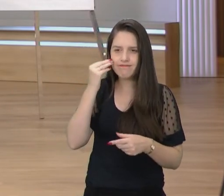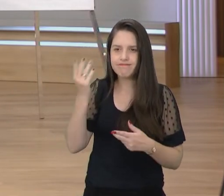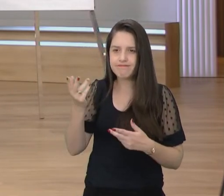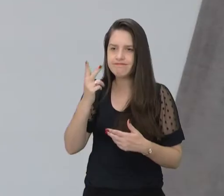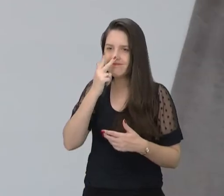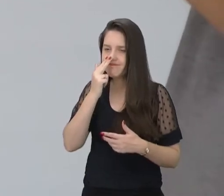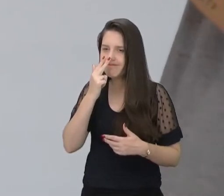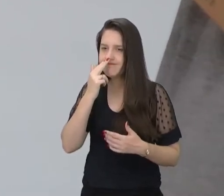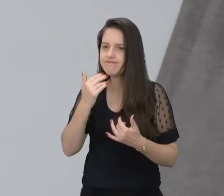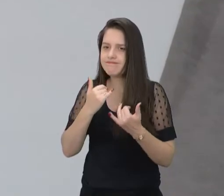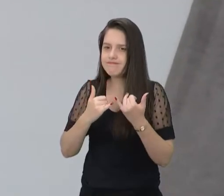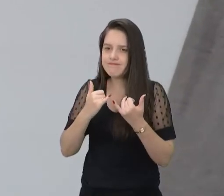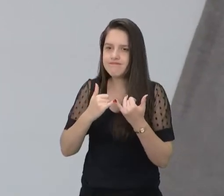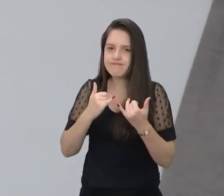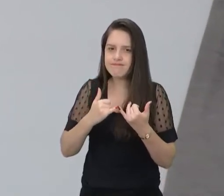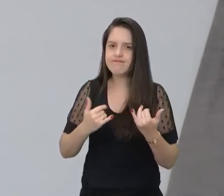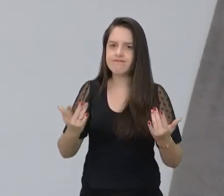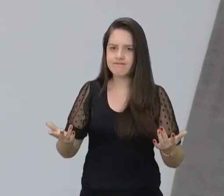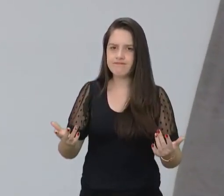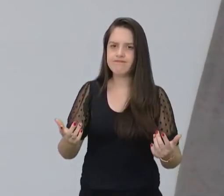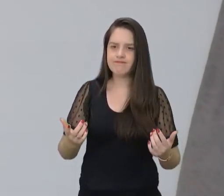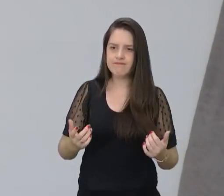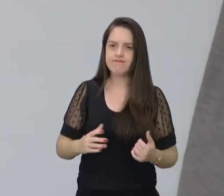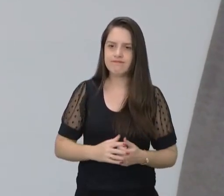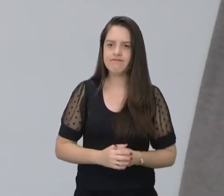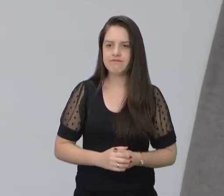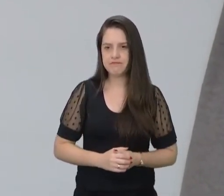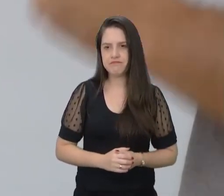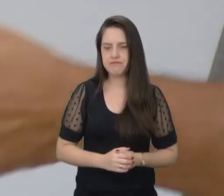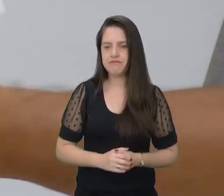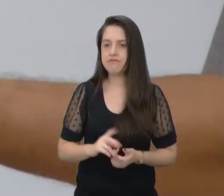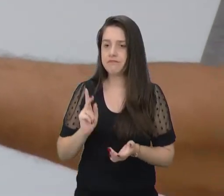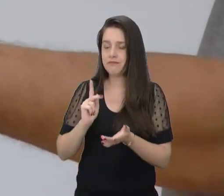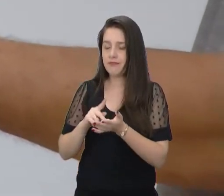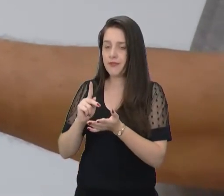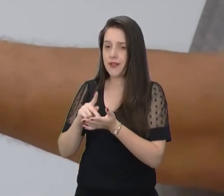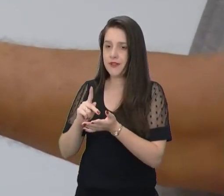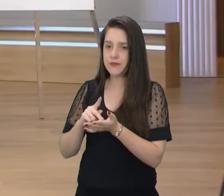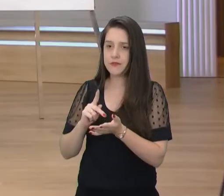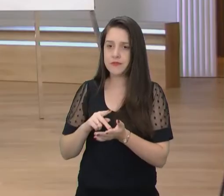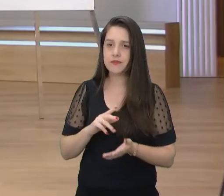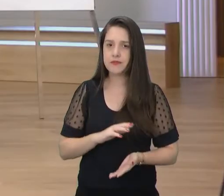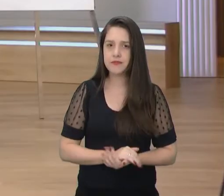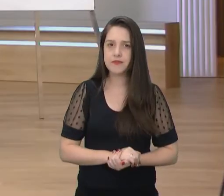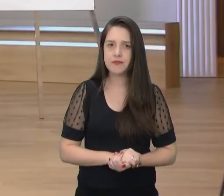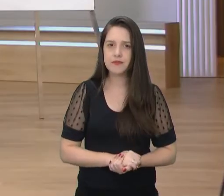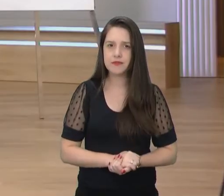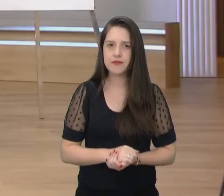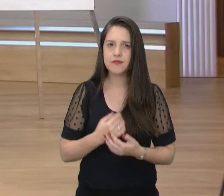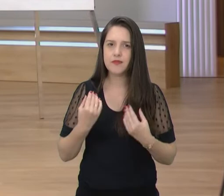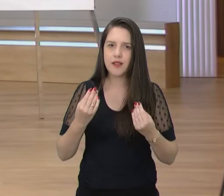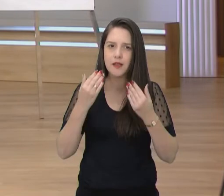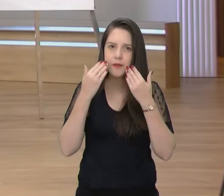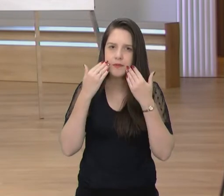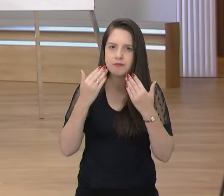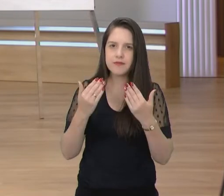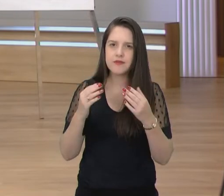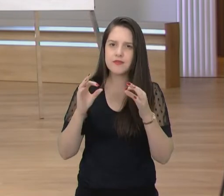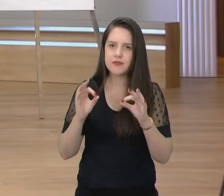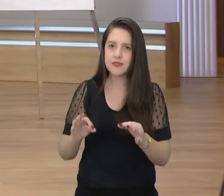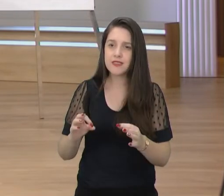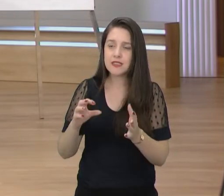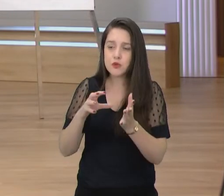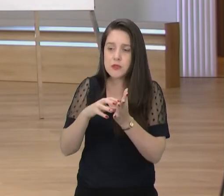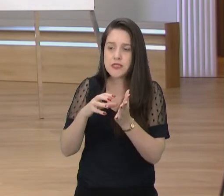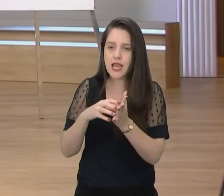E talvez ele não tenha acreditado na qualidade do produto dele, né? É verdade. Pode ser, né? E o local também, né? Ele estava longe do centro. Exatamente. Ficar longe